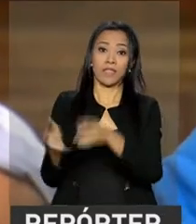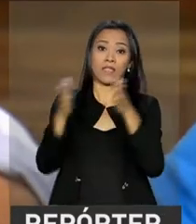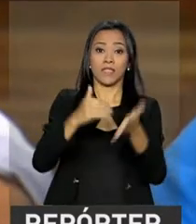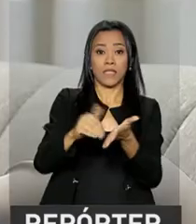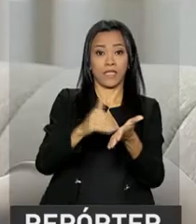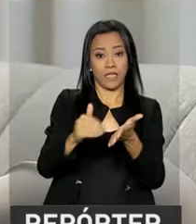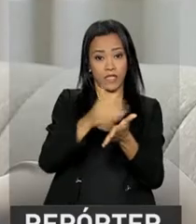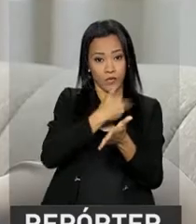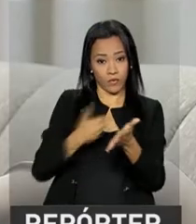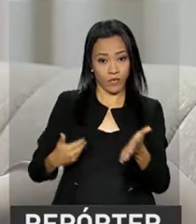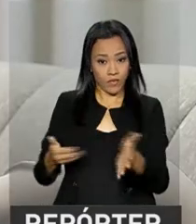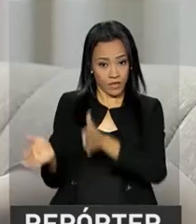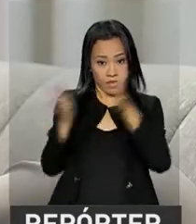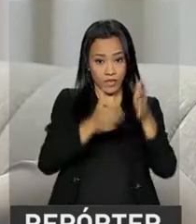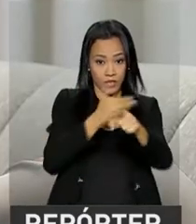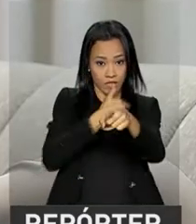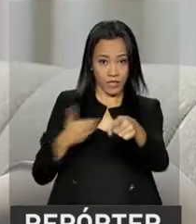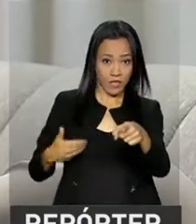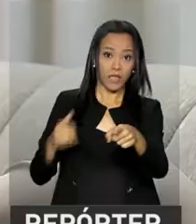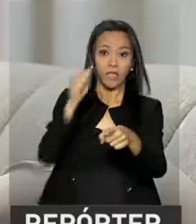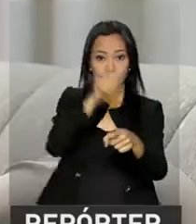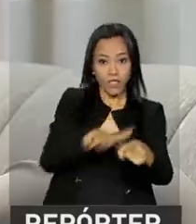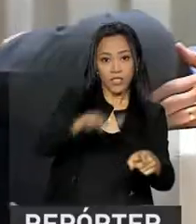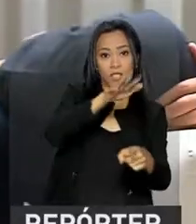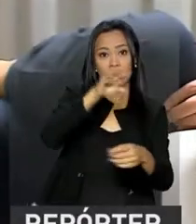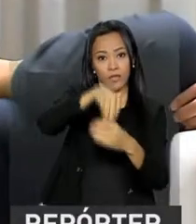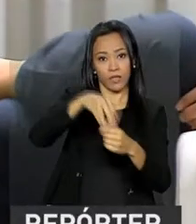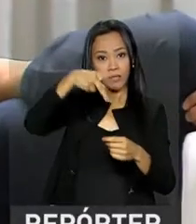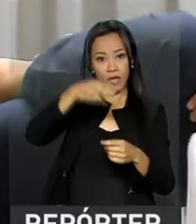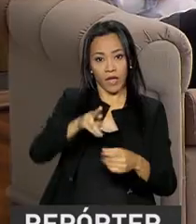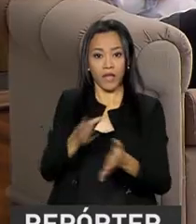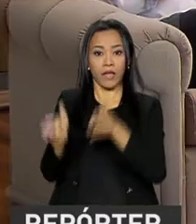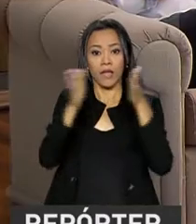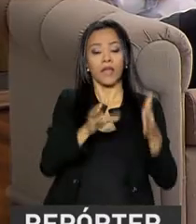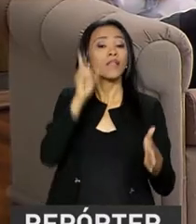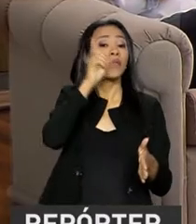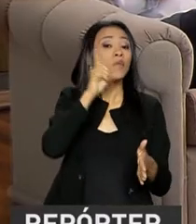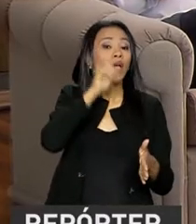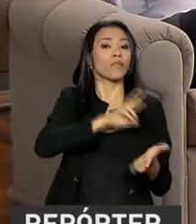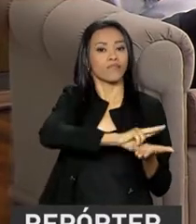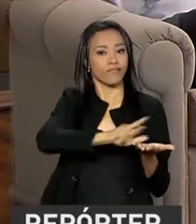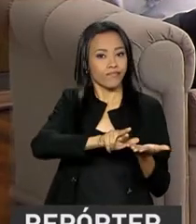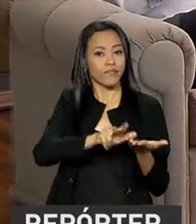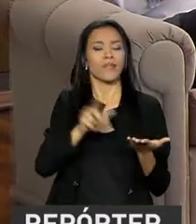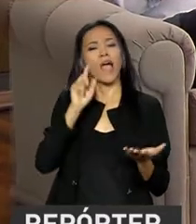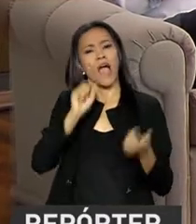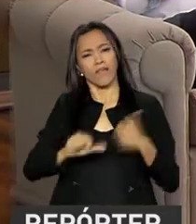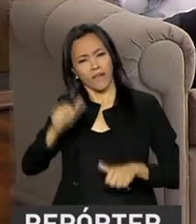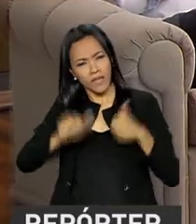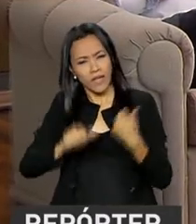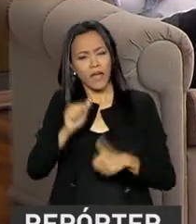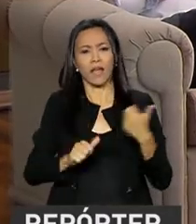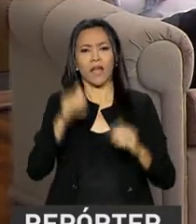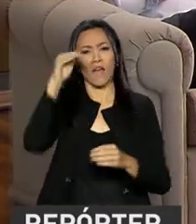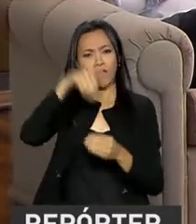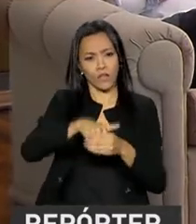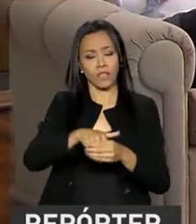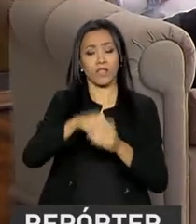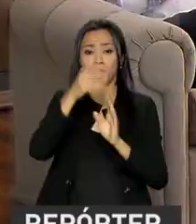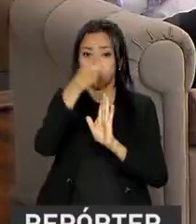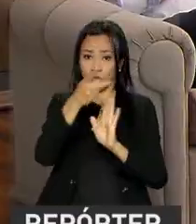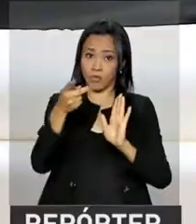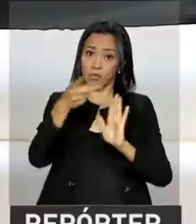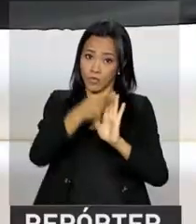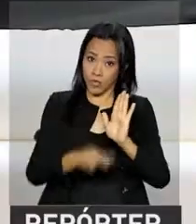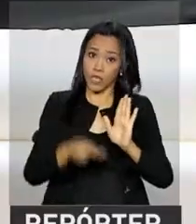da secretaria geral da presidência e deputados eles avaliaram a votação do projeto na comissão especial da